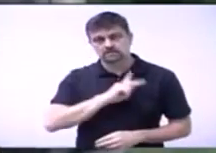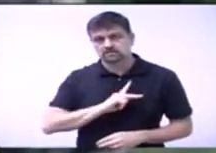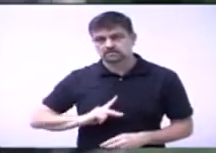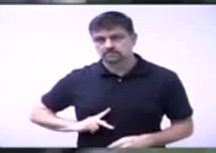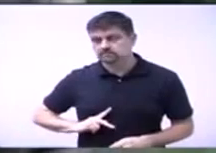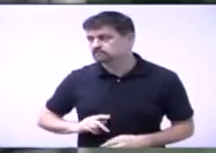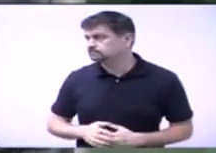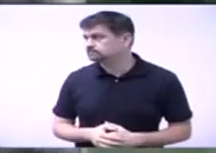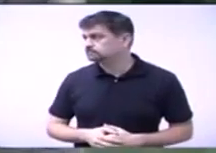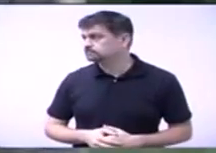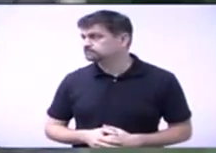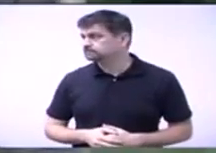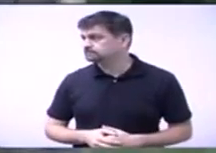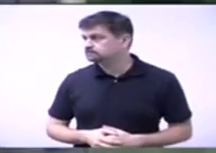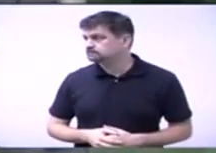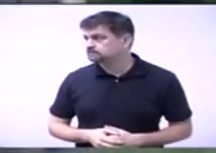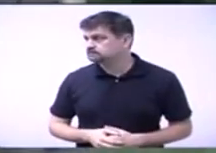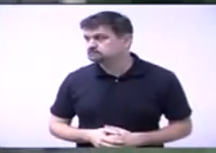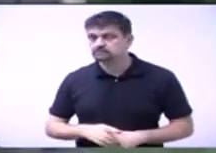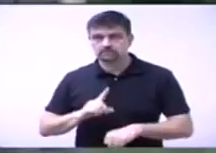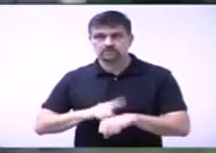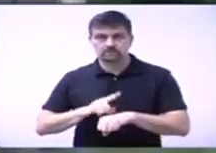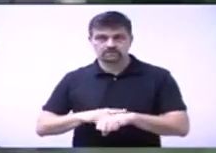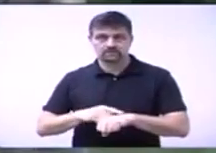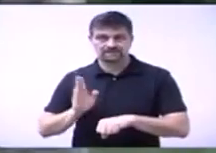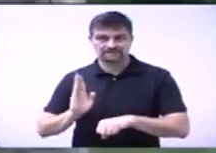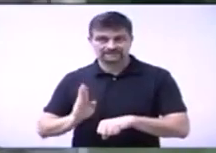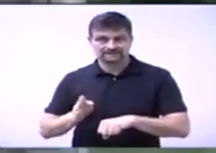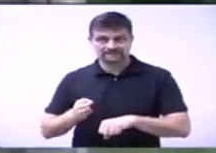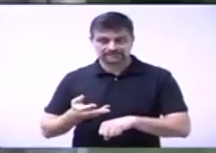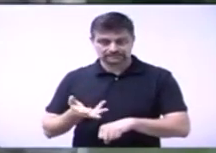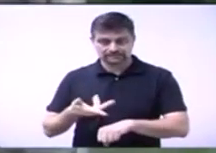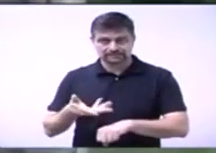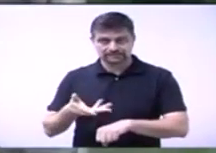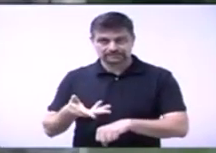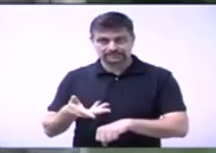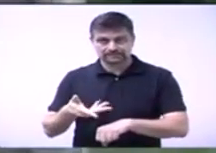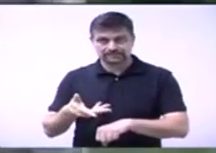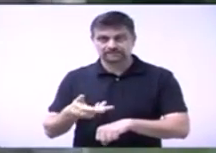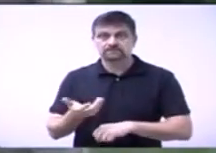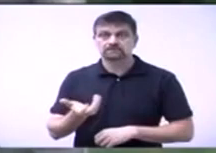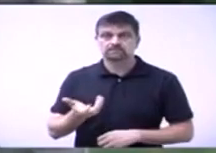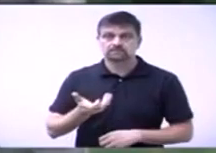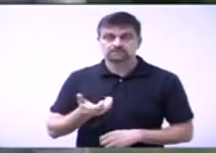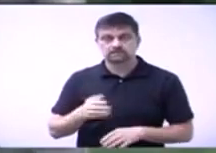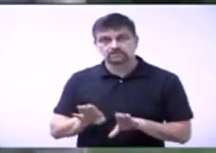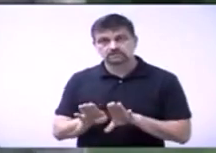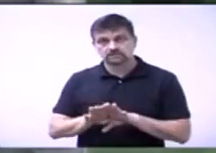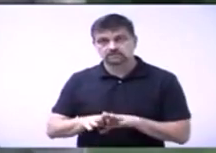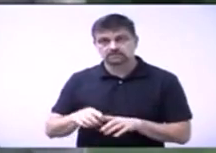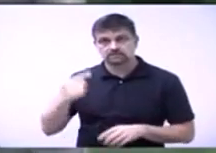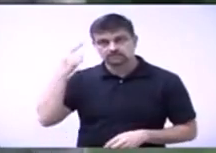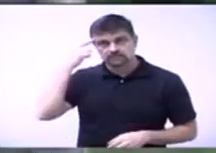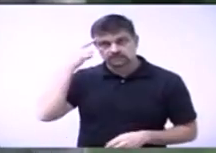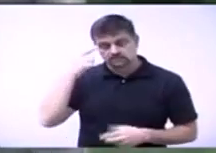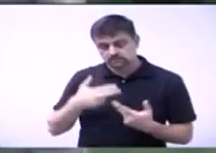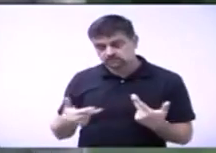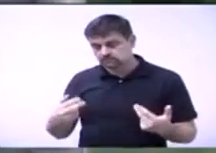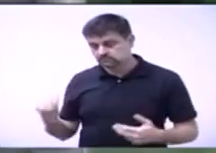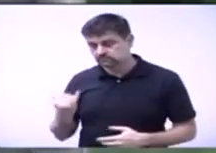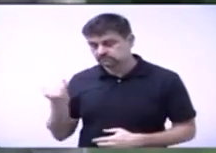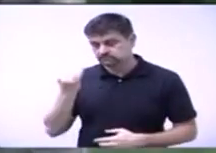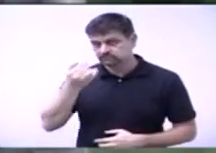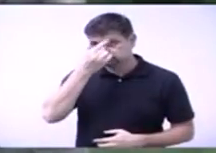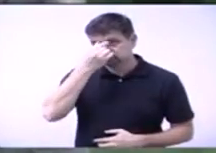lógico, adiantado da hora, mas eu quero tratar de um aspecto que eu acho importante. O vereador Edilcinho propõe